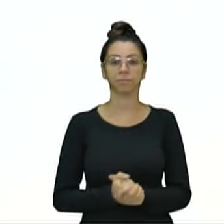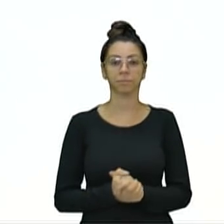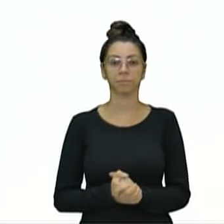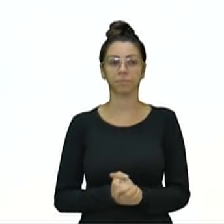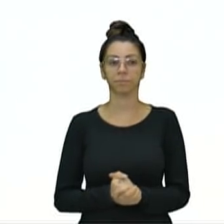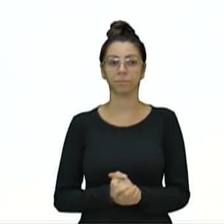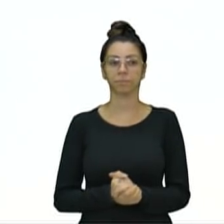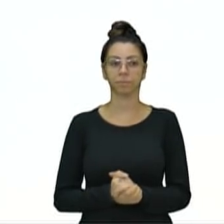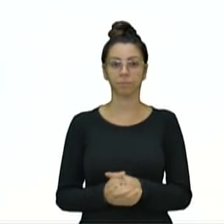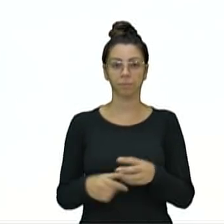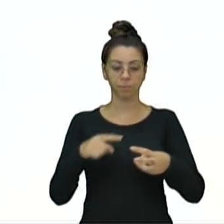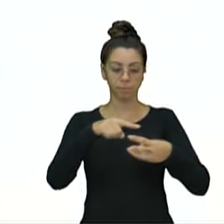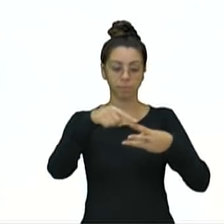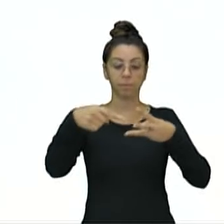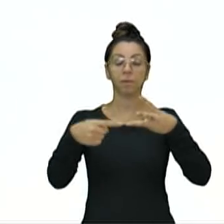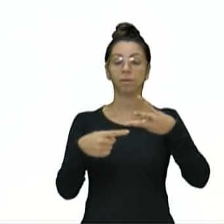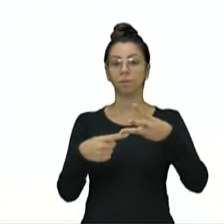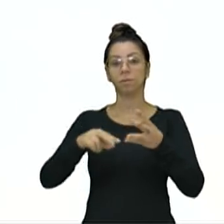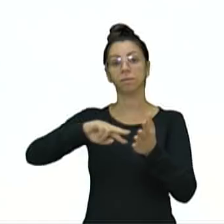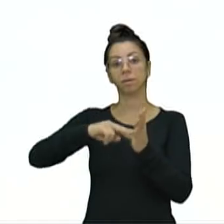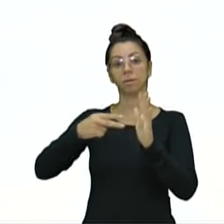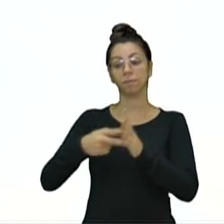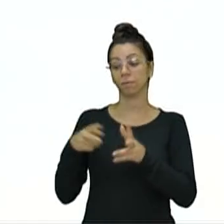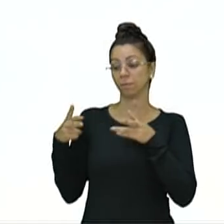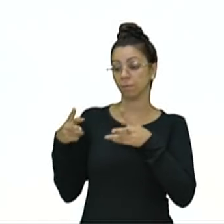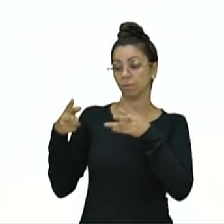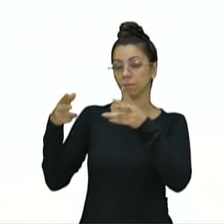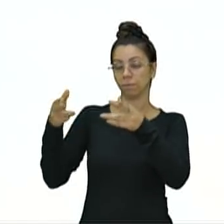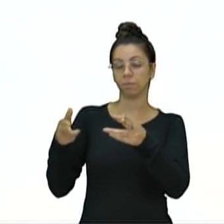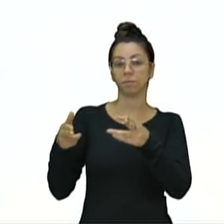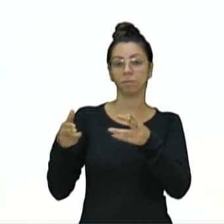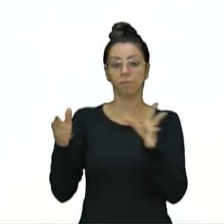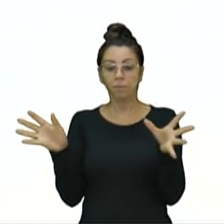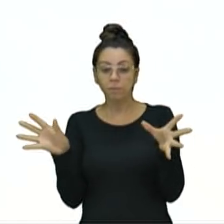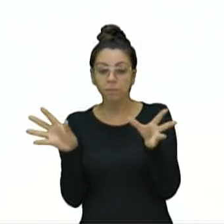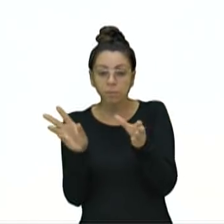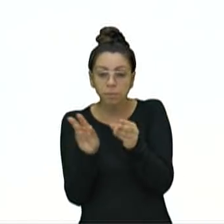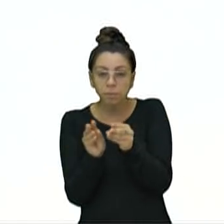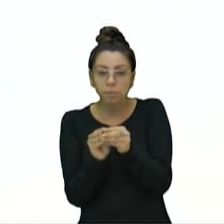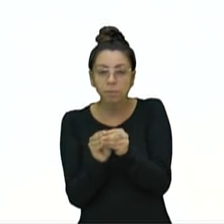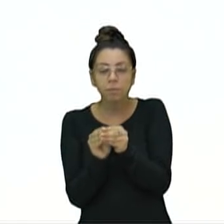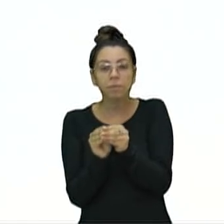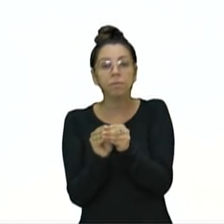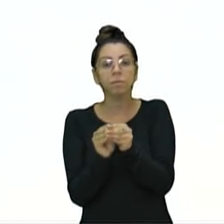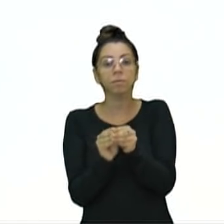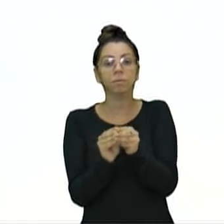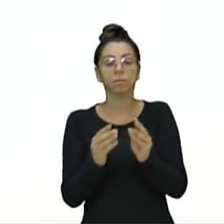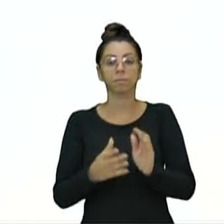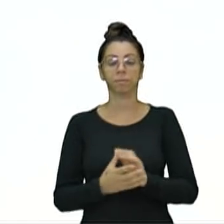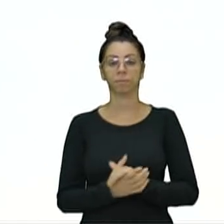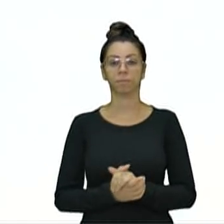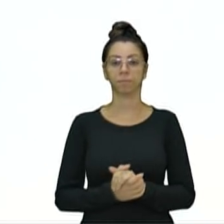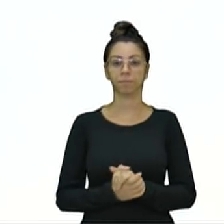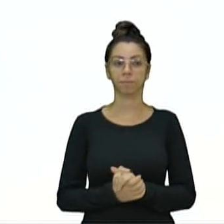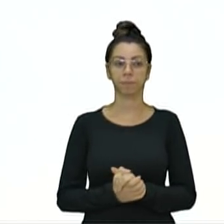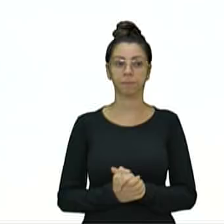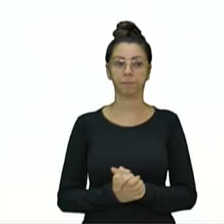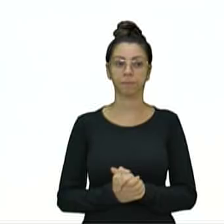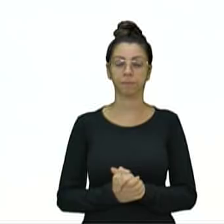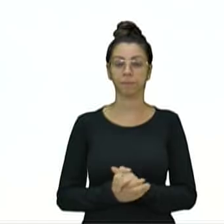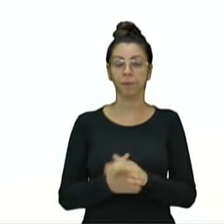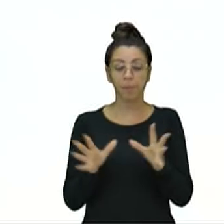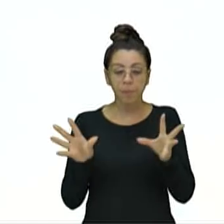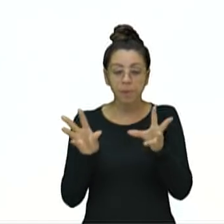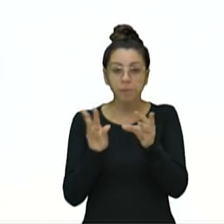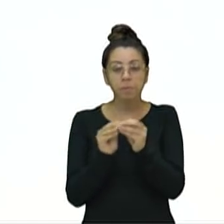brief. Essas três têm o mesmo significado, em resumo, em suma. To sum up, resumindo ou